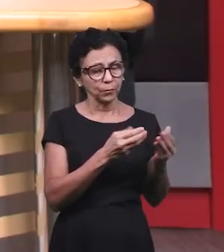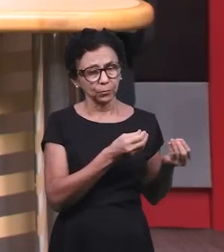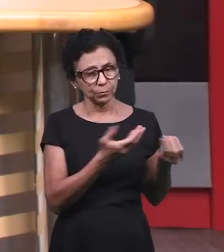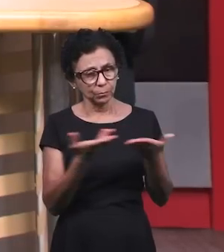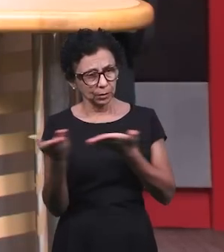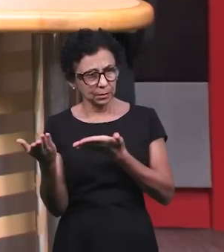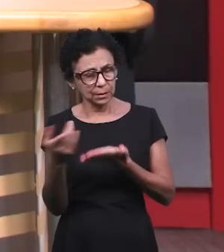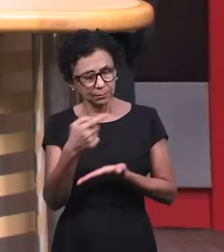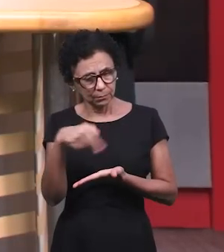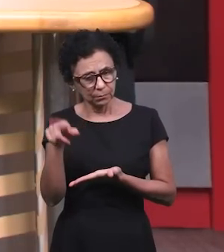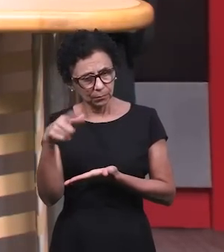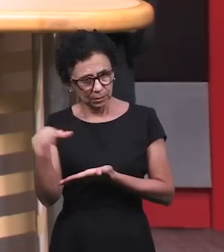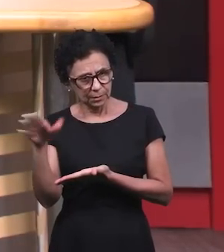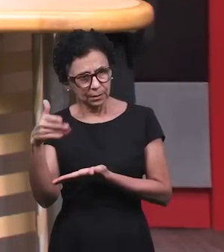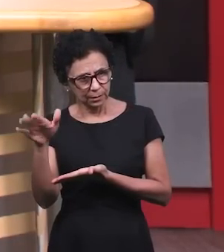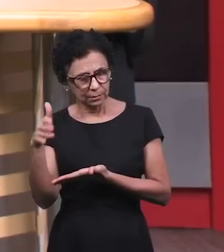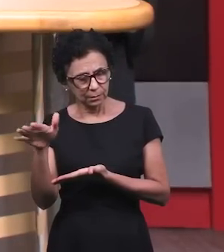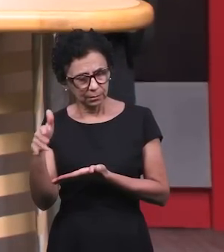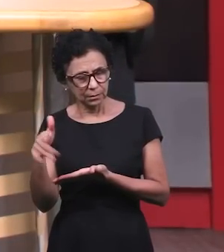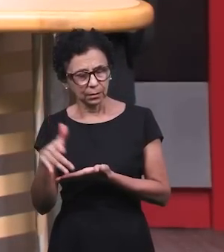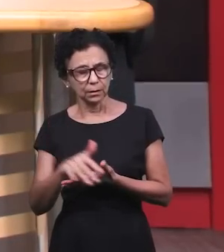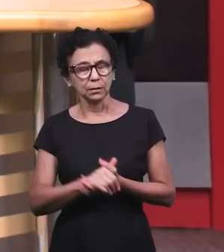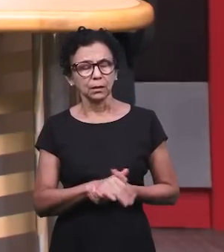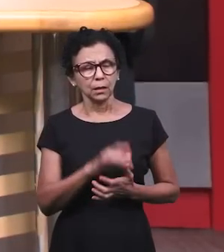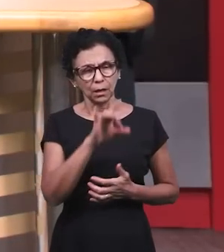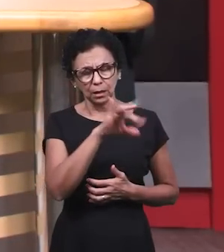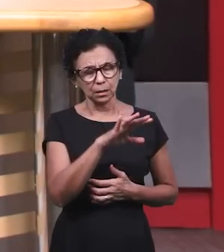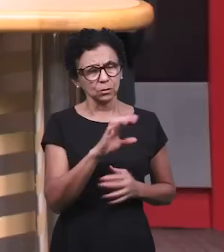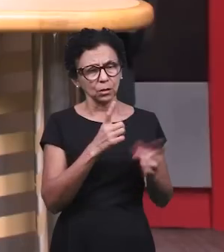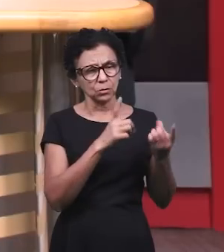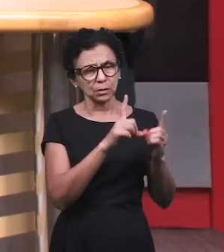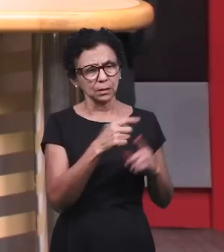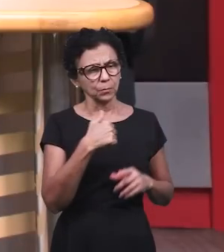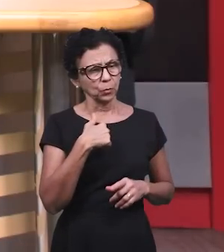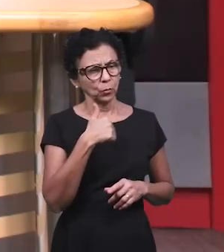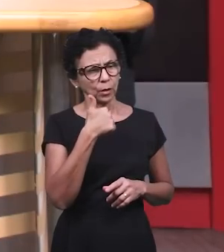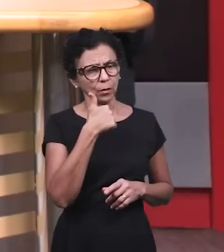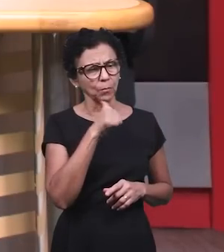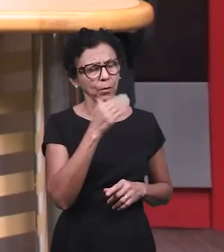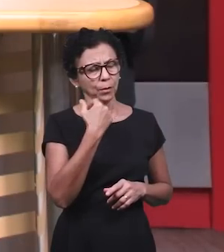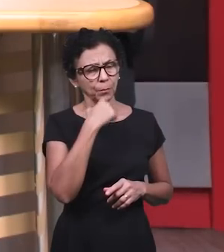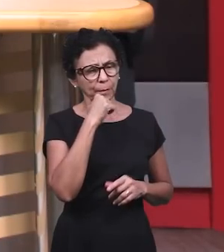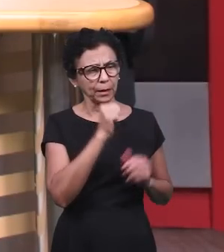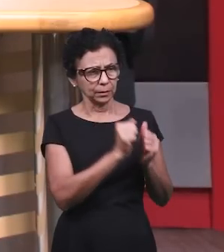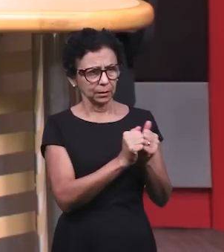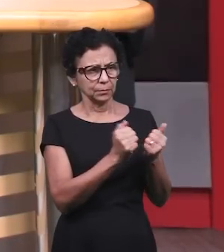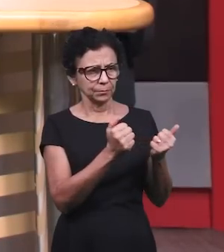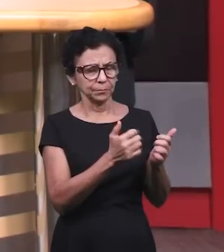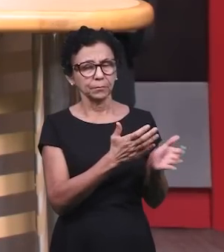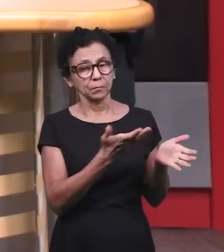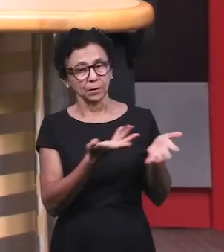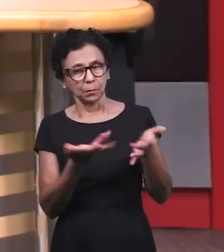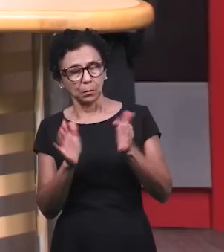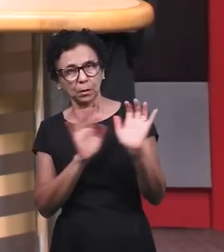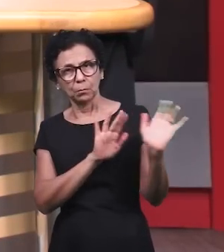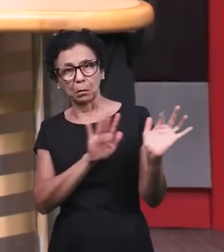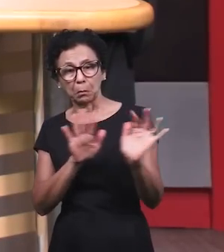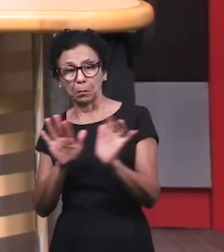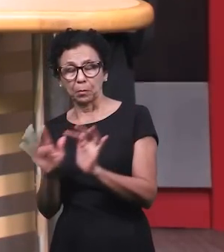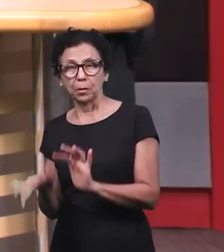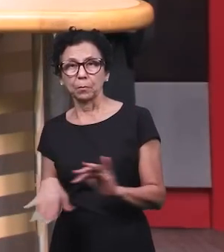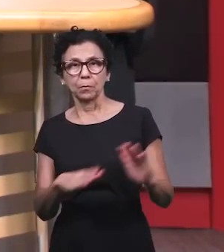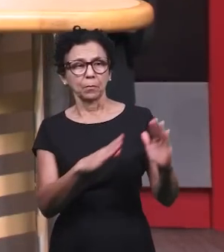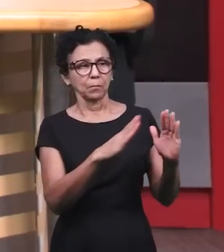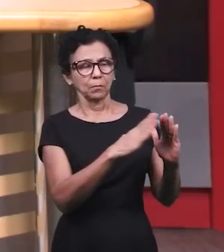prometeu, que Deus falou que vai fazer, falou que vai operar, falou que vai abrir a porta. A gente tem que tirar do coração